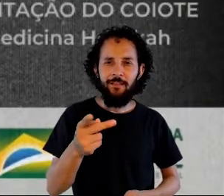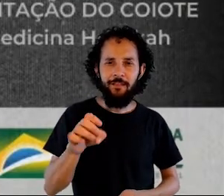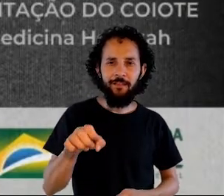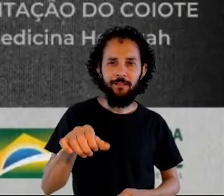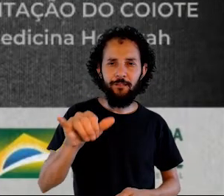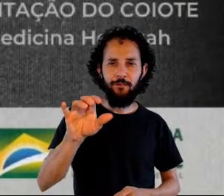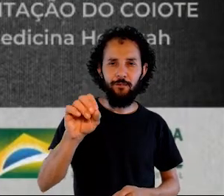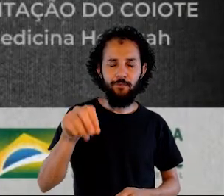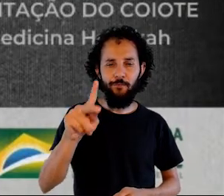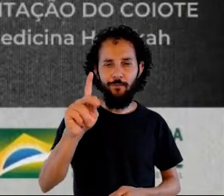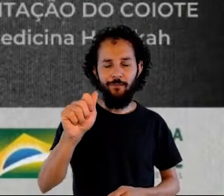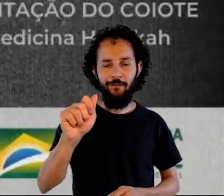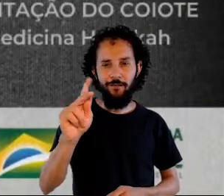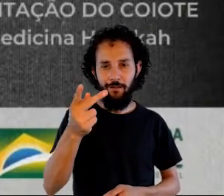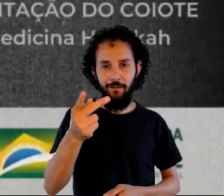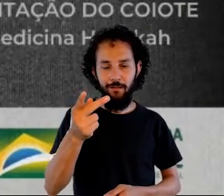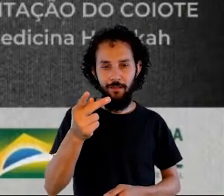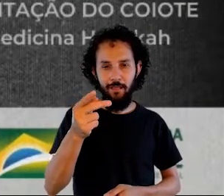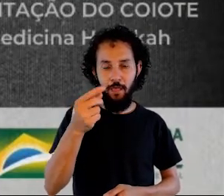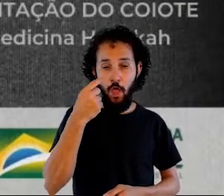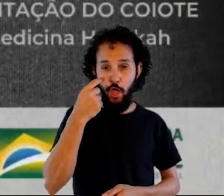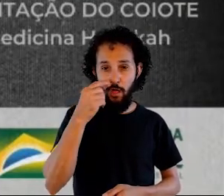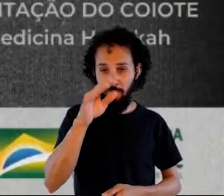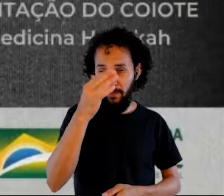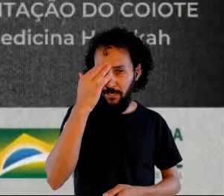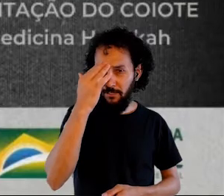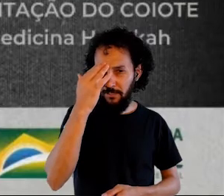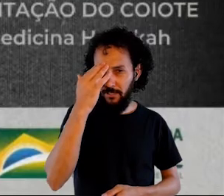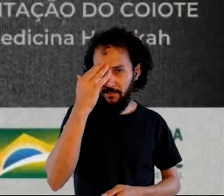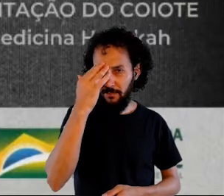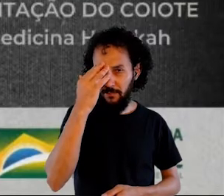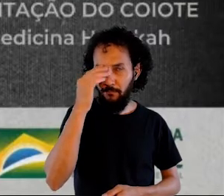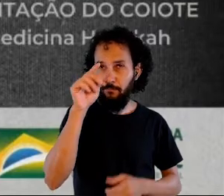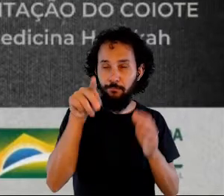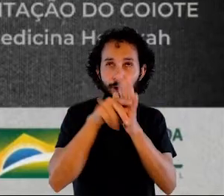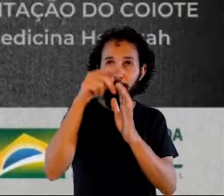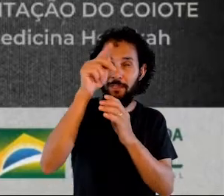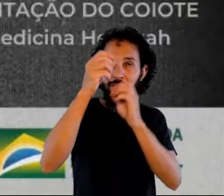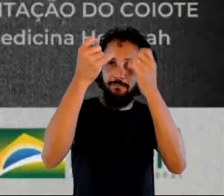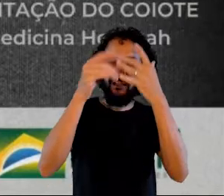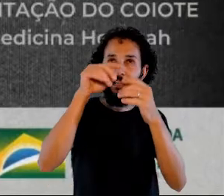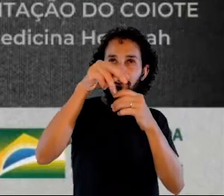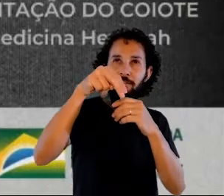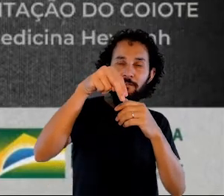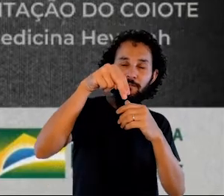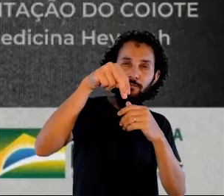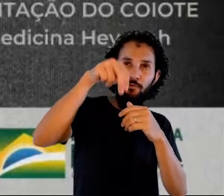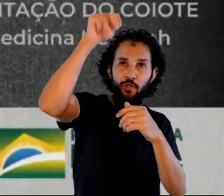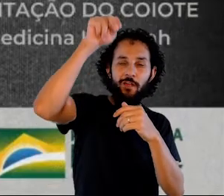Um dos entendimentos do norte é o espírito do brincalhão.